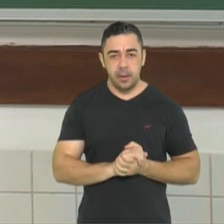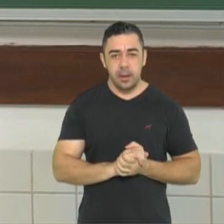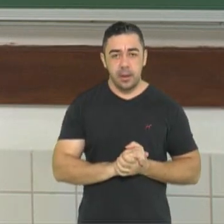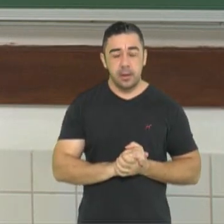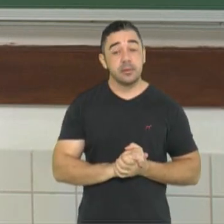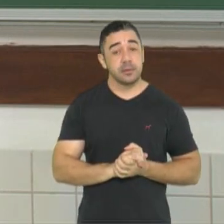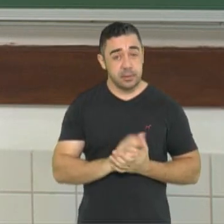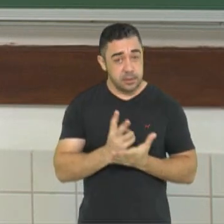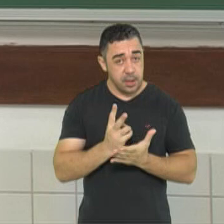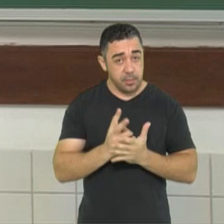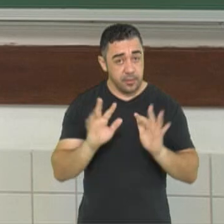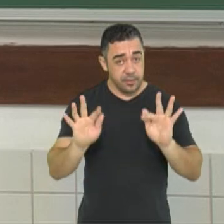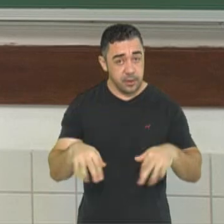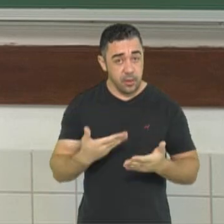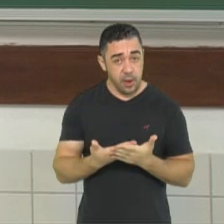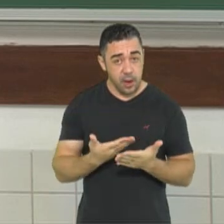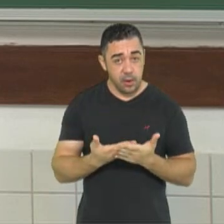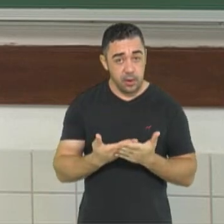termina a aula, é pra gente terminar com...